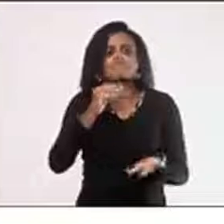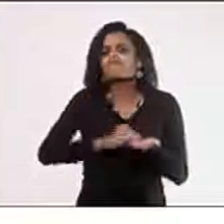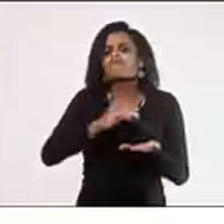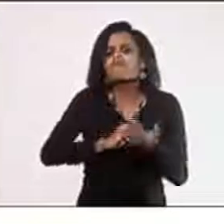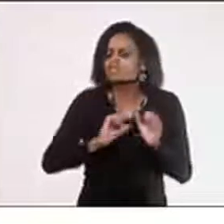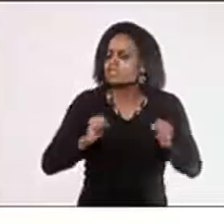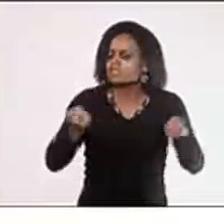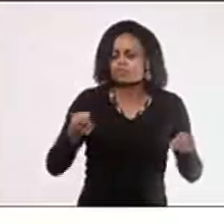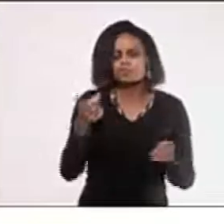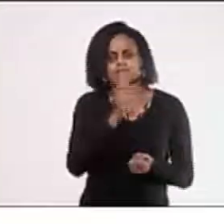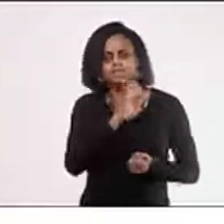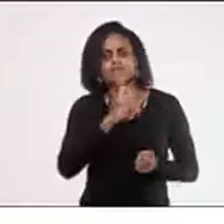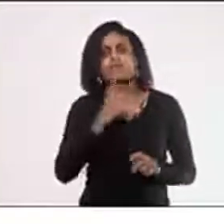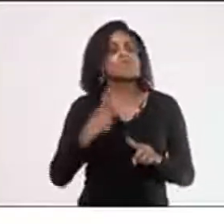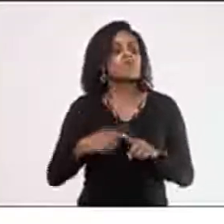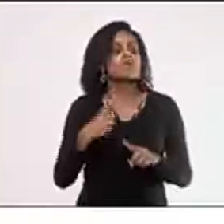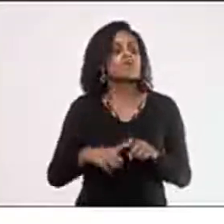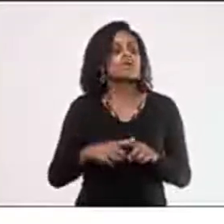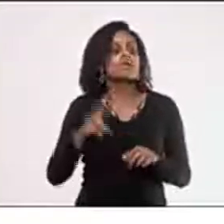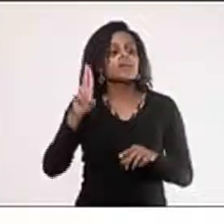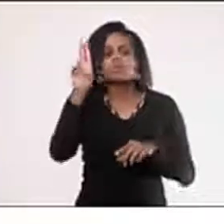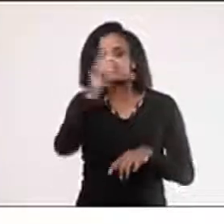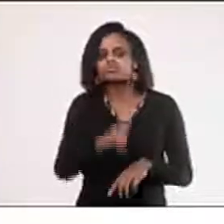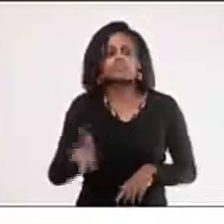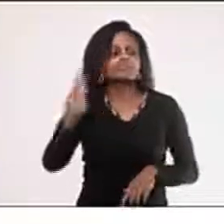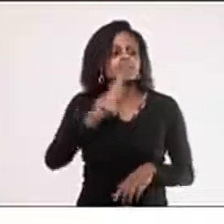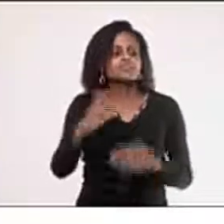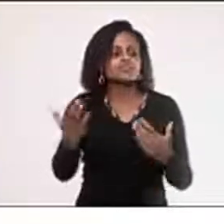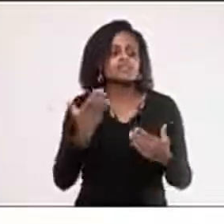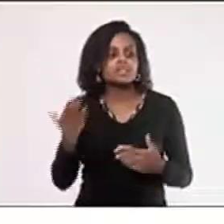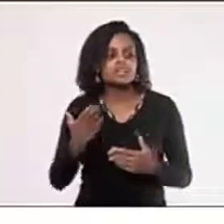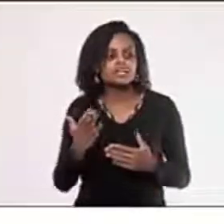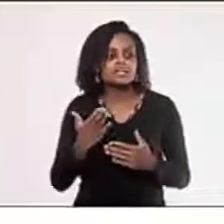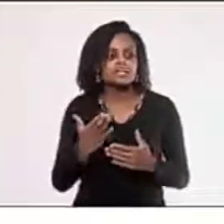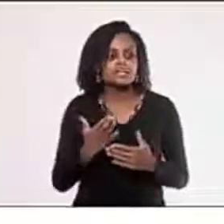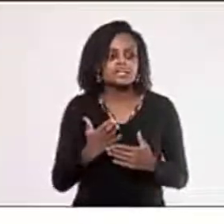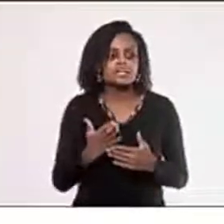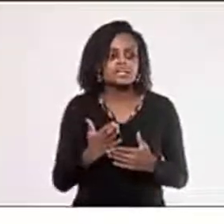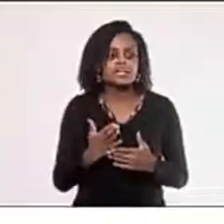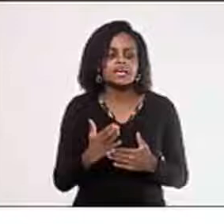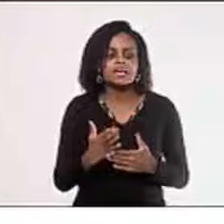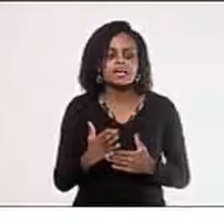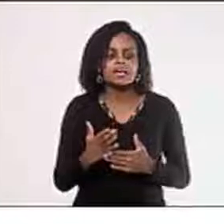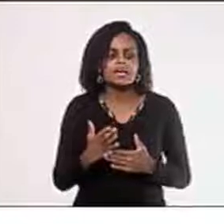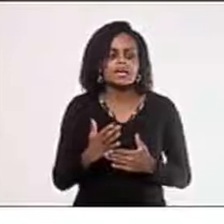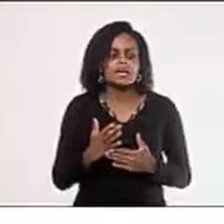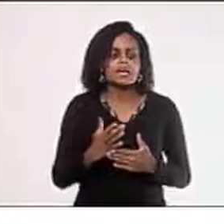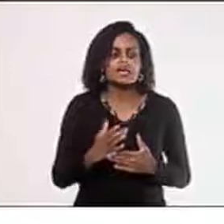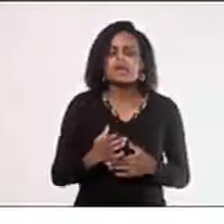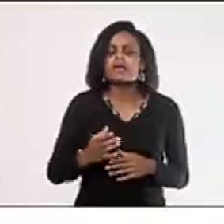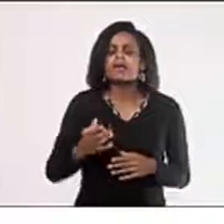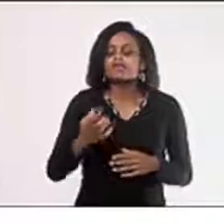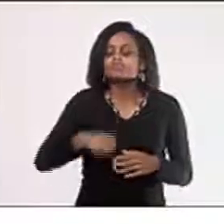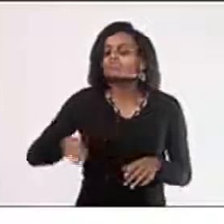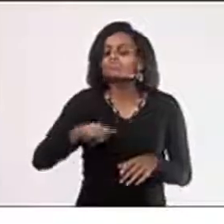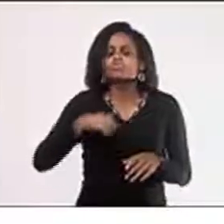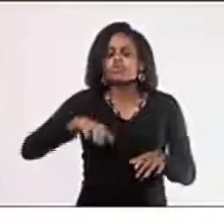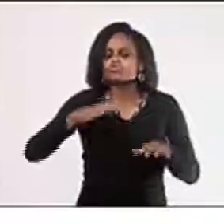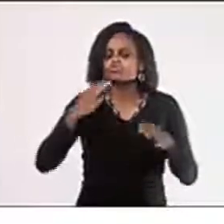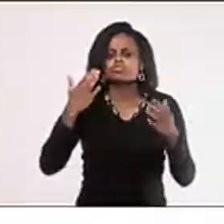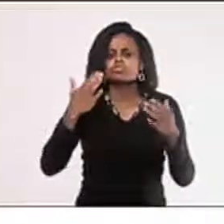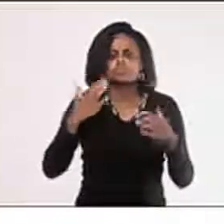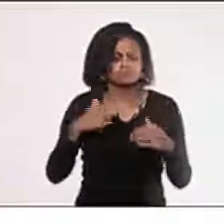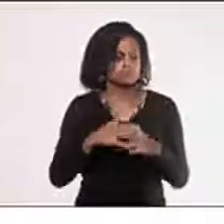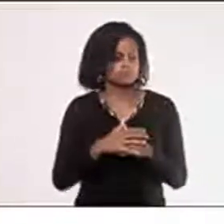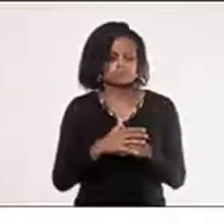esforço, é justamente por uma universidade que querem que seja da elite. Não seremos da